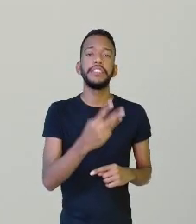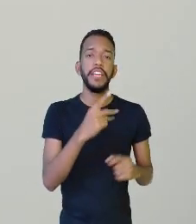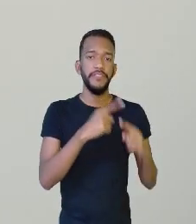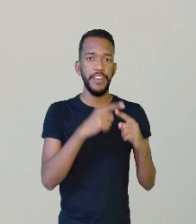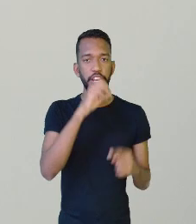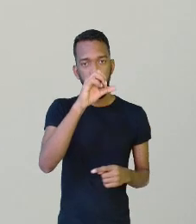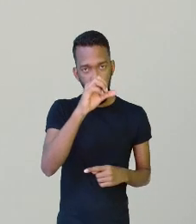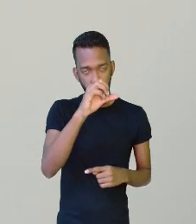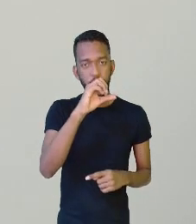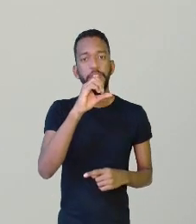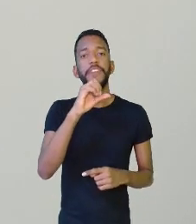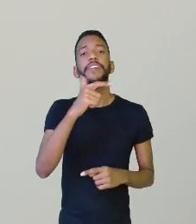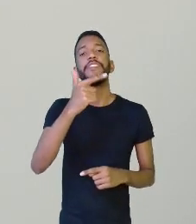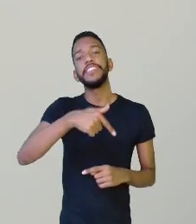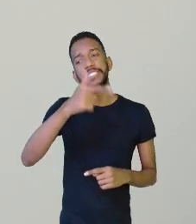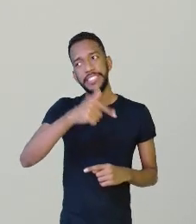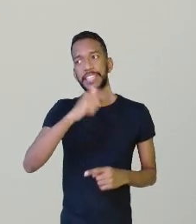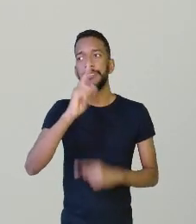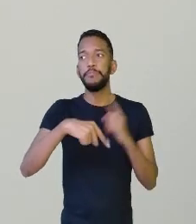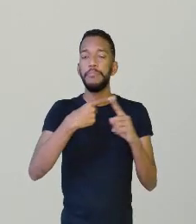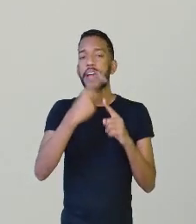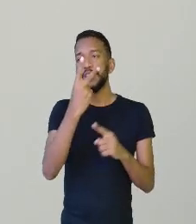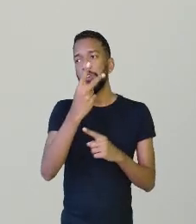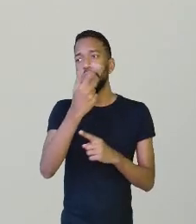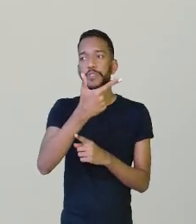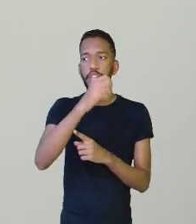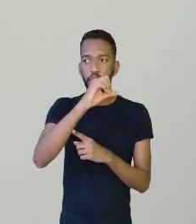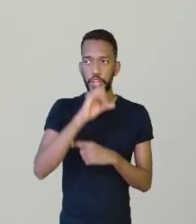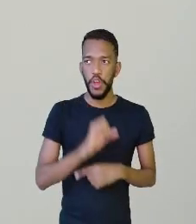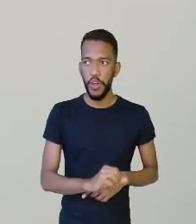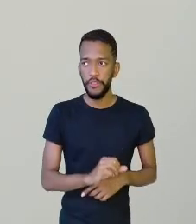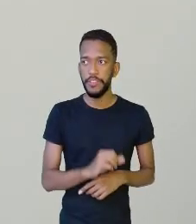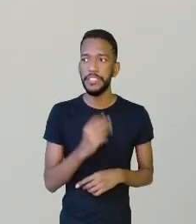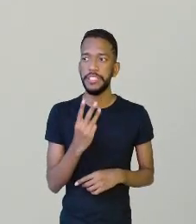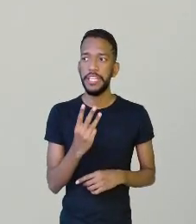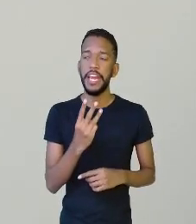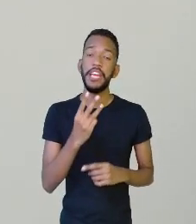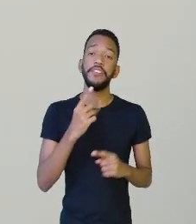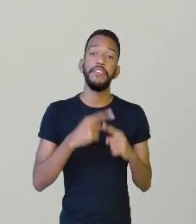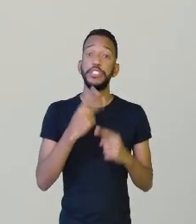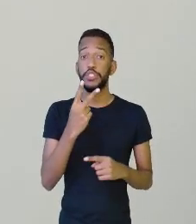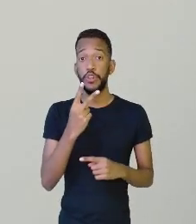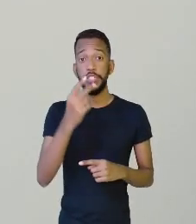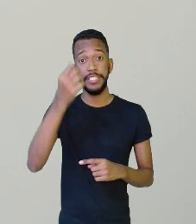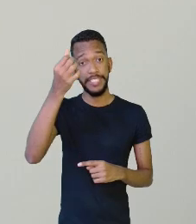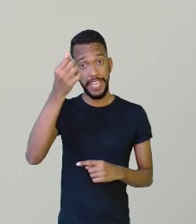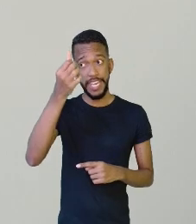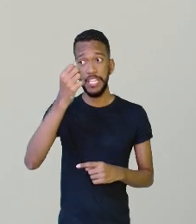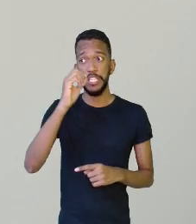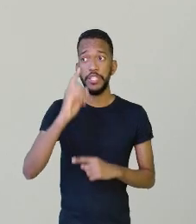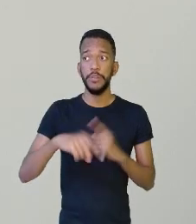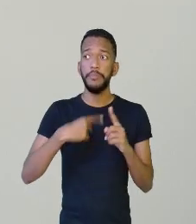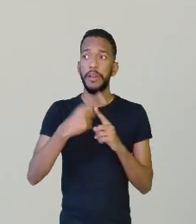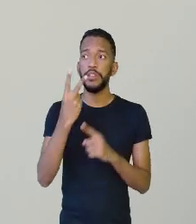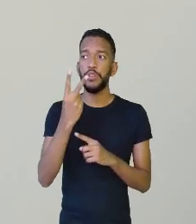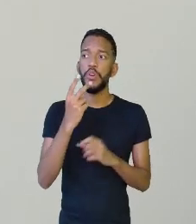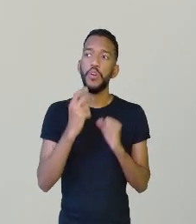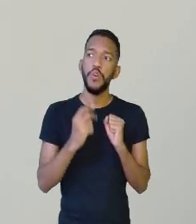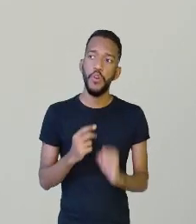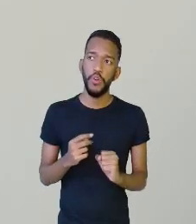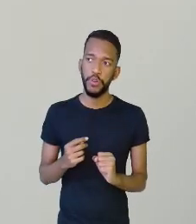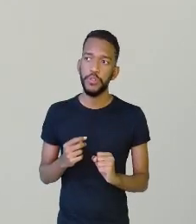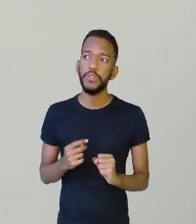tenho 2. Então, vem 29. 3 vezes 2, 6. Com 2, 8. Qual